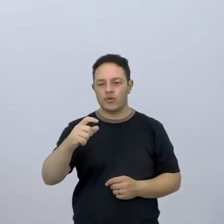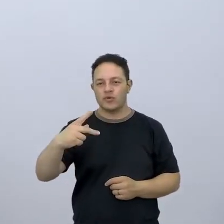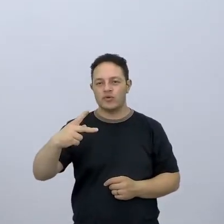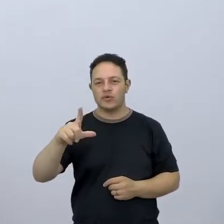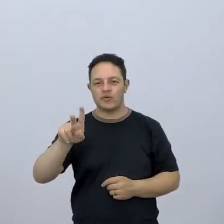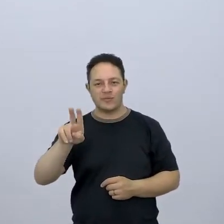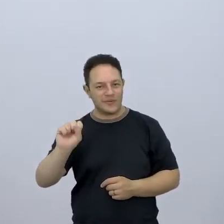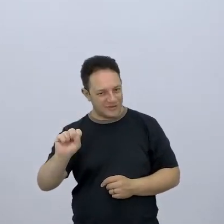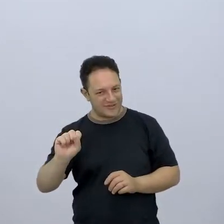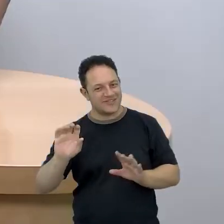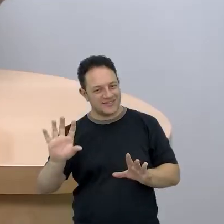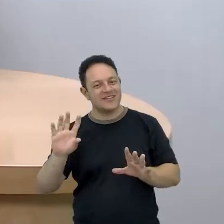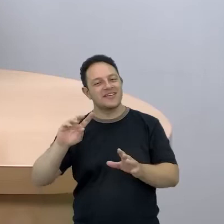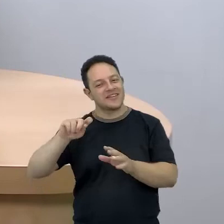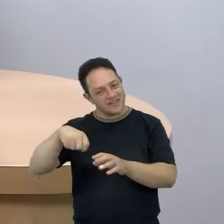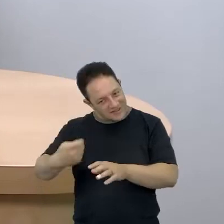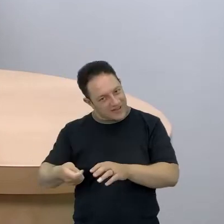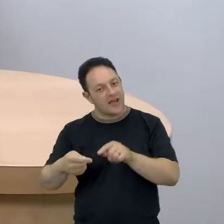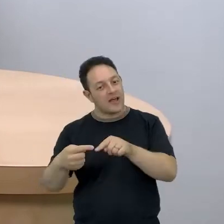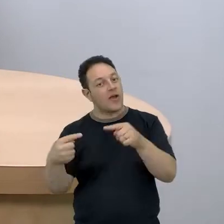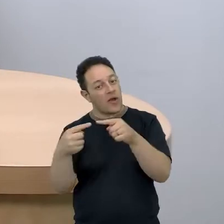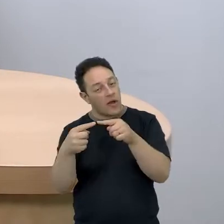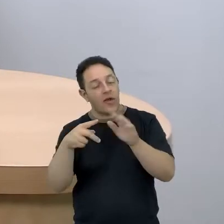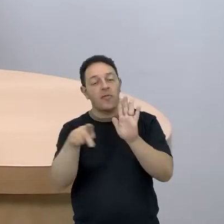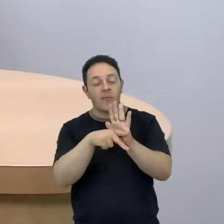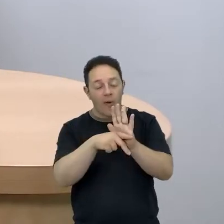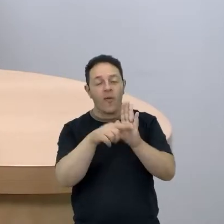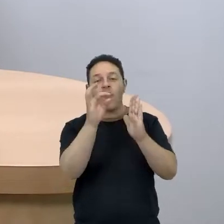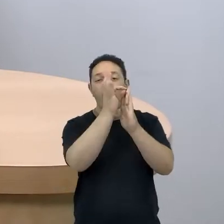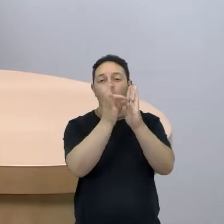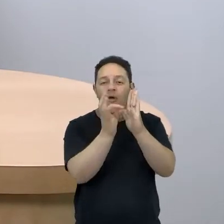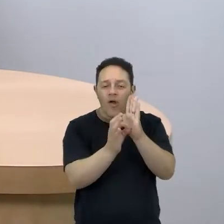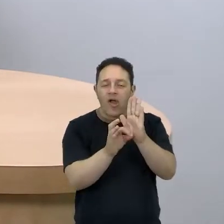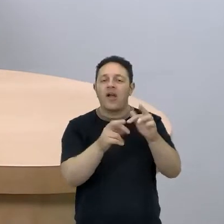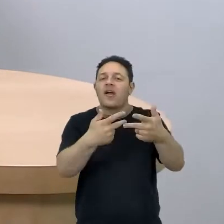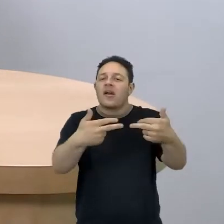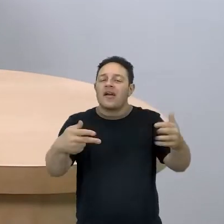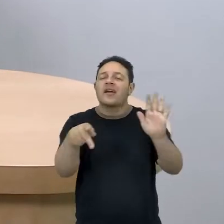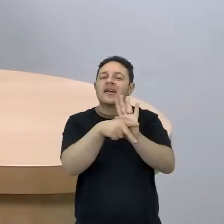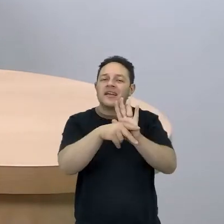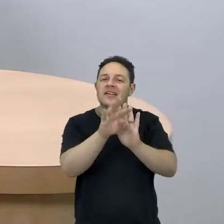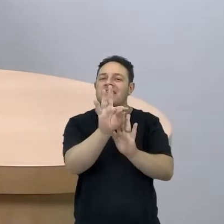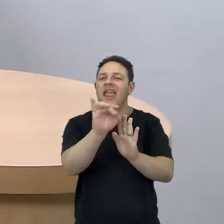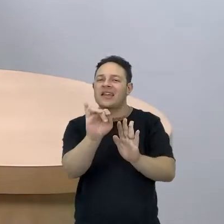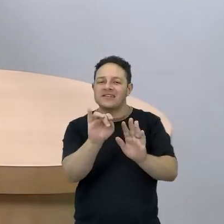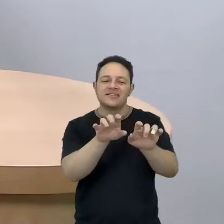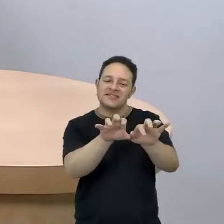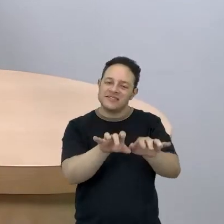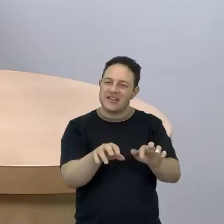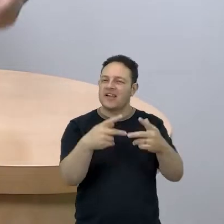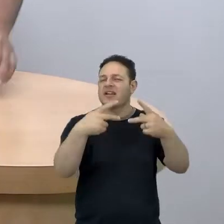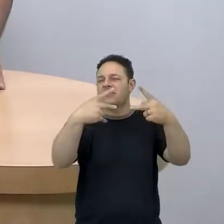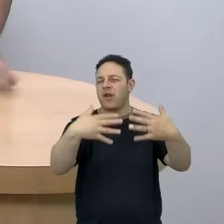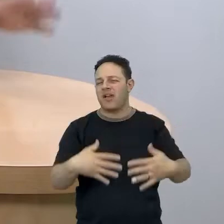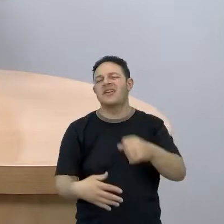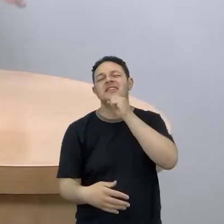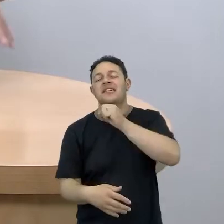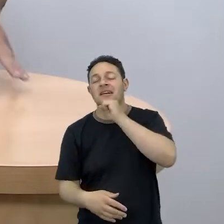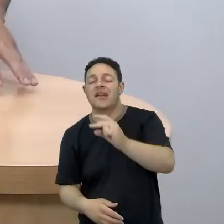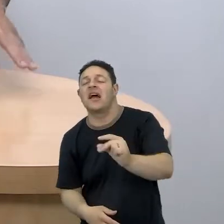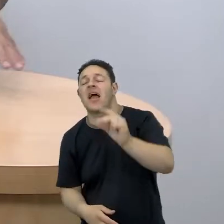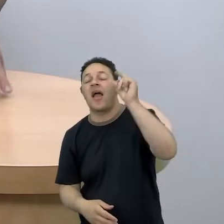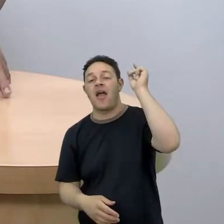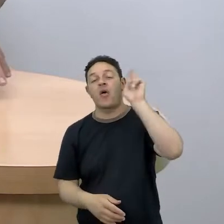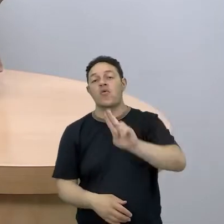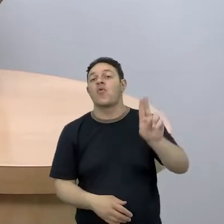né? É, C++. que é uma versão da linguagem C. Né? Sim. Que é uma linguagem muito conhecida, uma linguagem antiga. Né? E